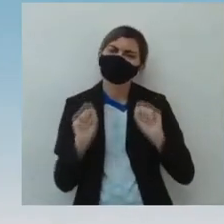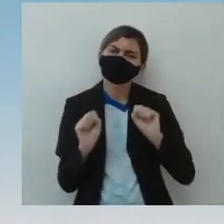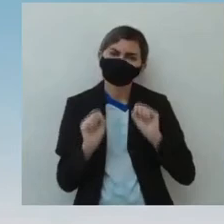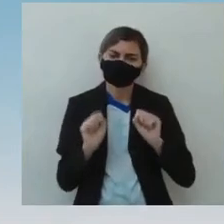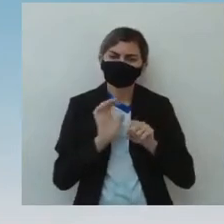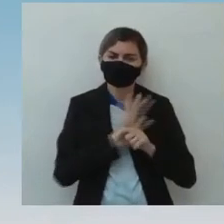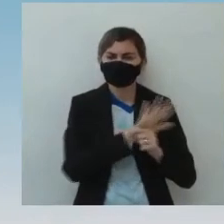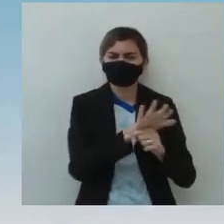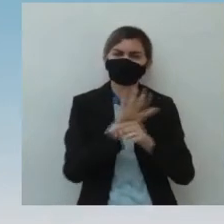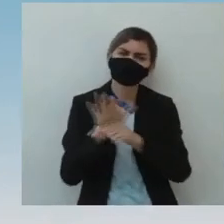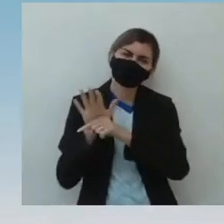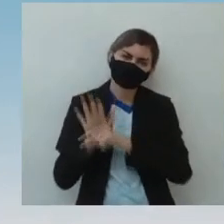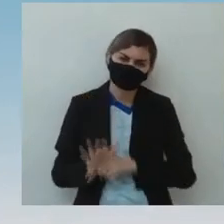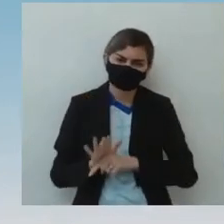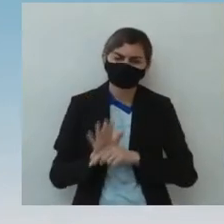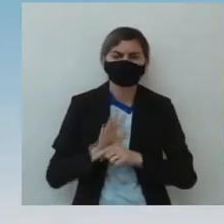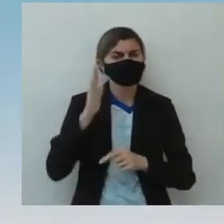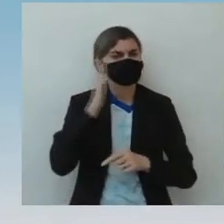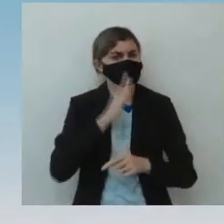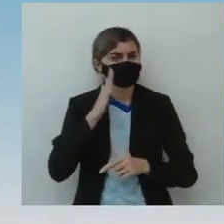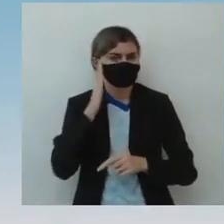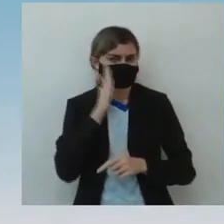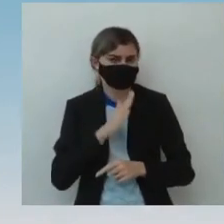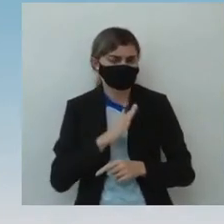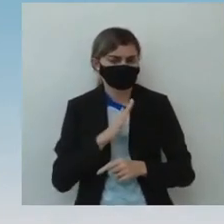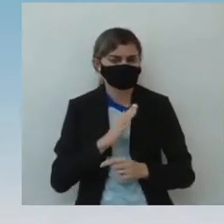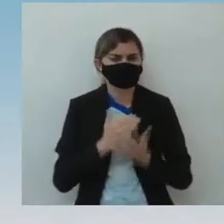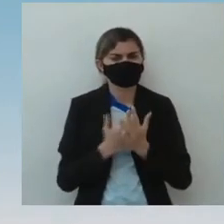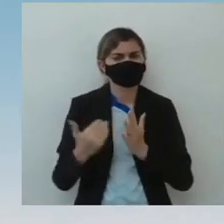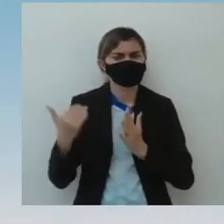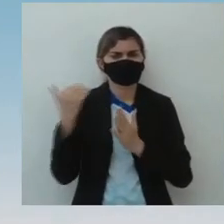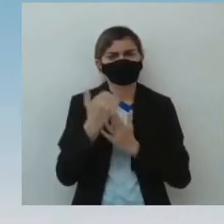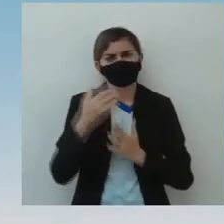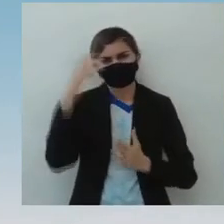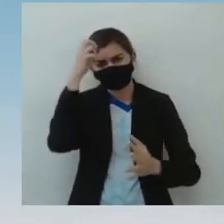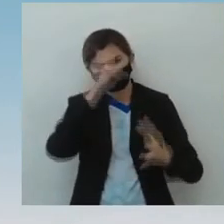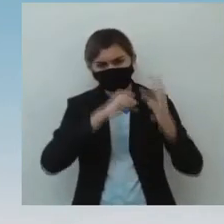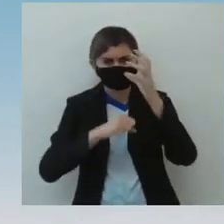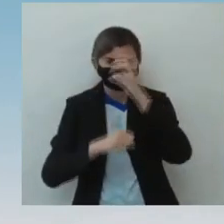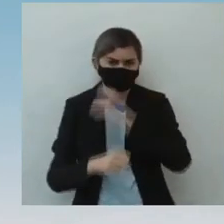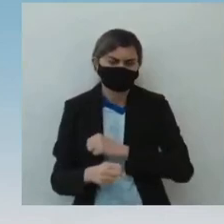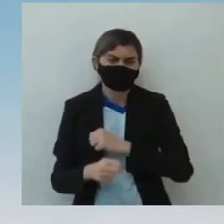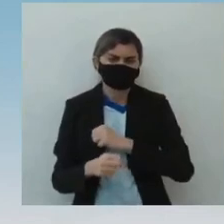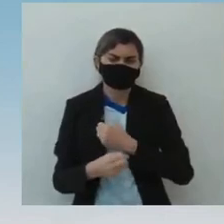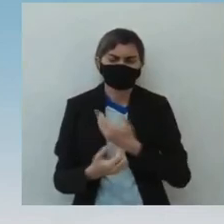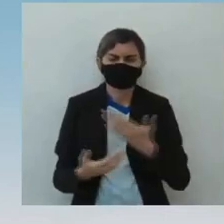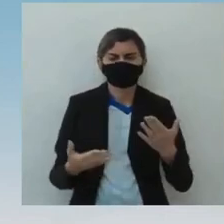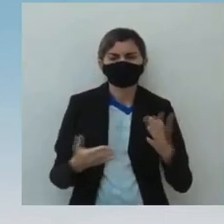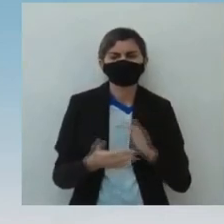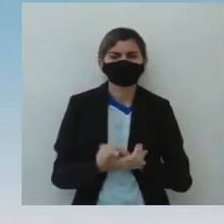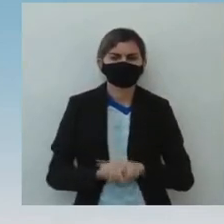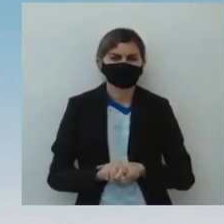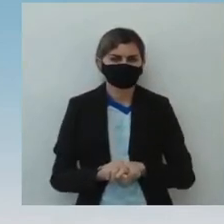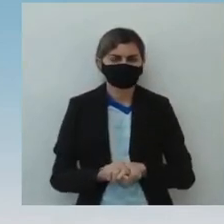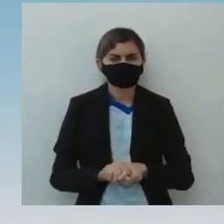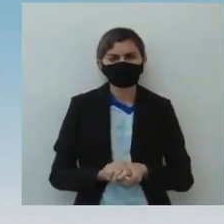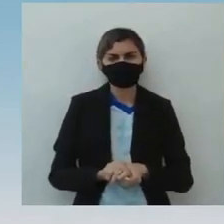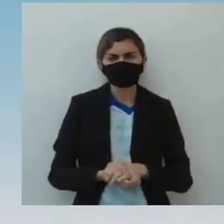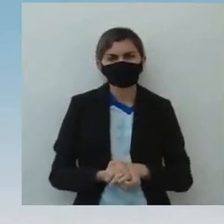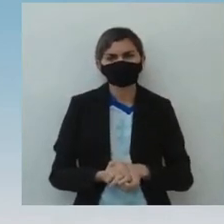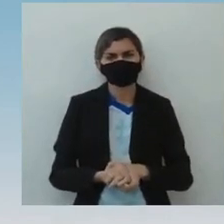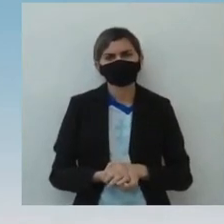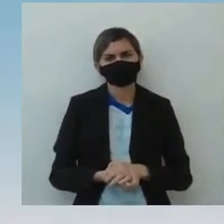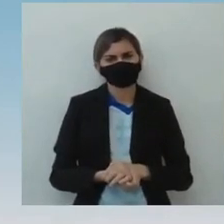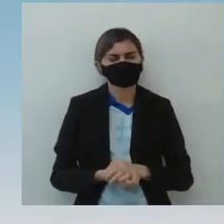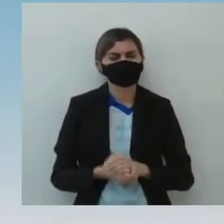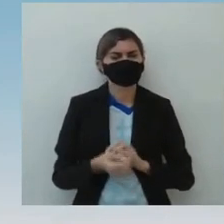podem ajudar a compreensão e aumentar o aprendizado sou líder indígena Wave cam